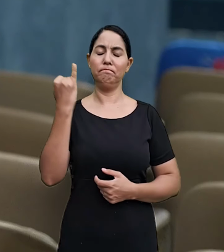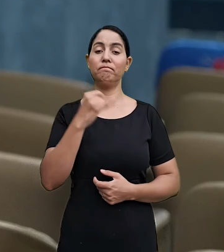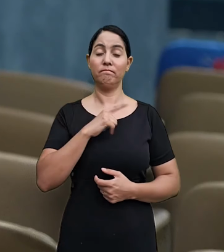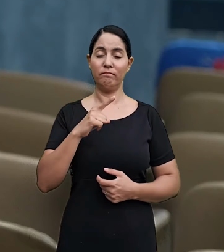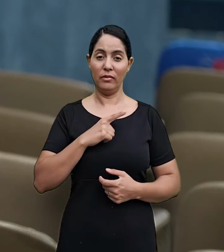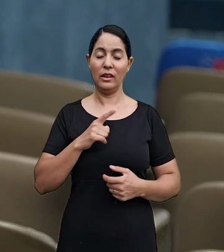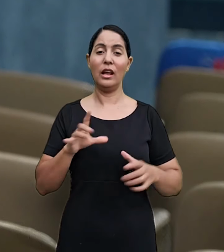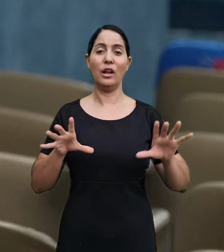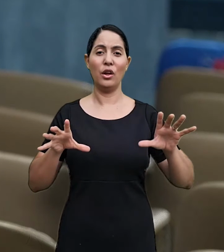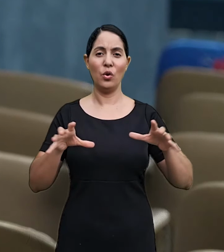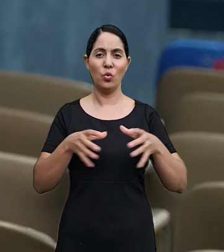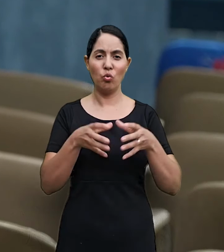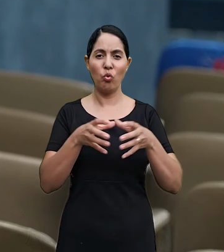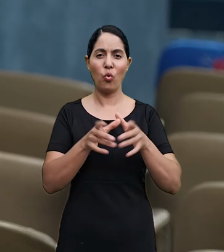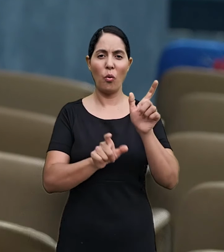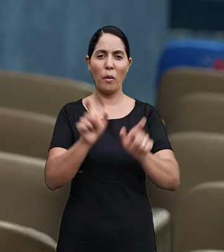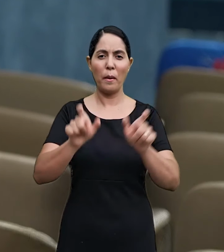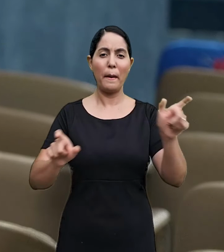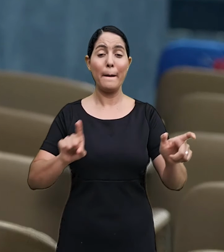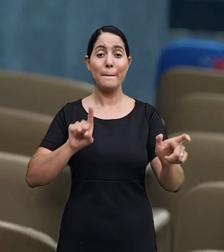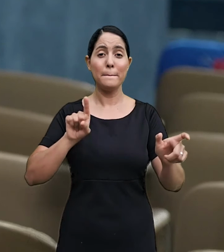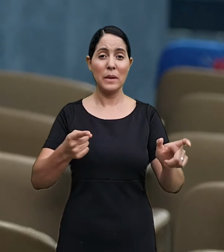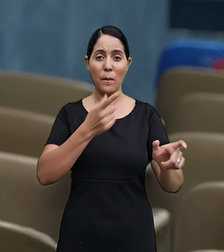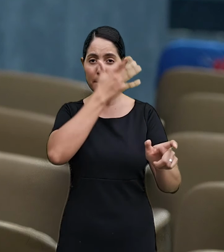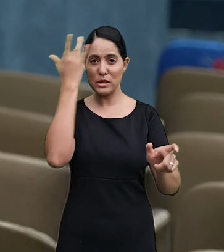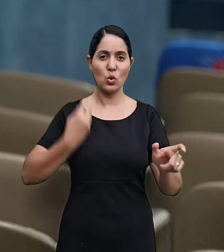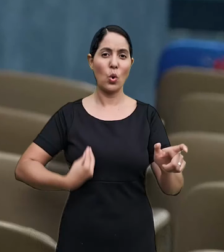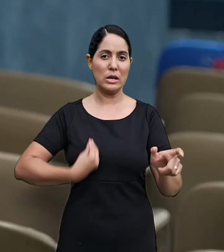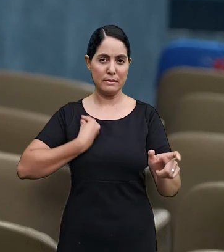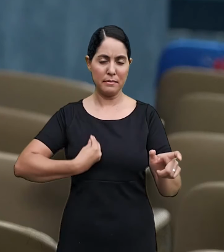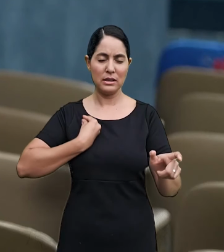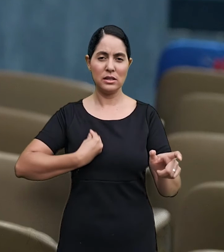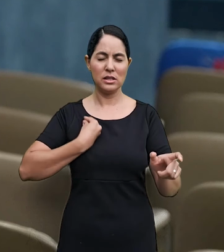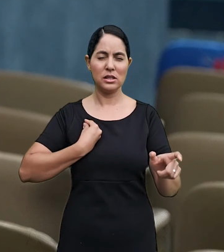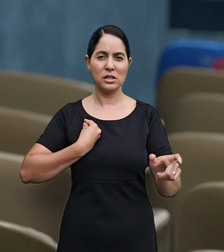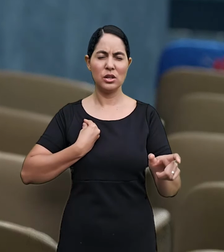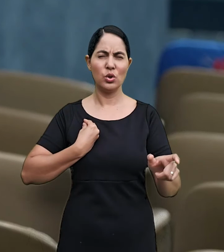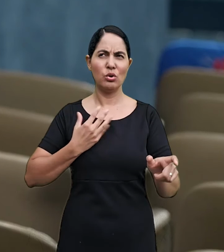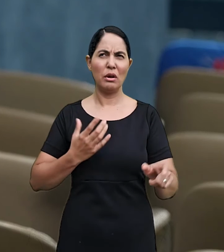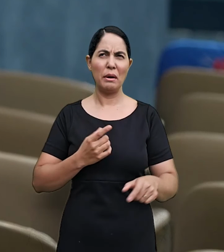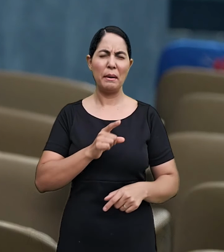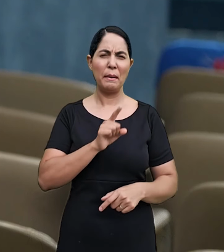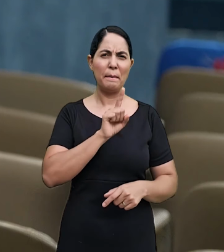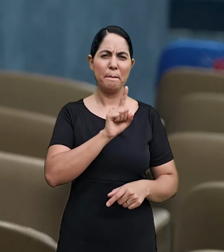importante. Reuniu mais de 1.000 participantes, foram exatamente